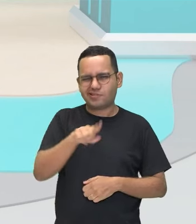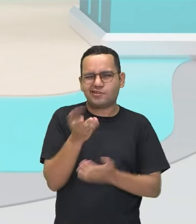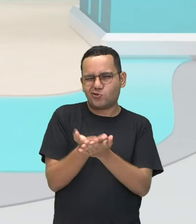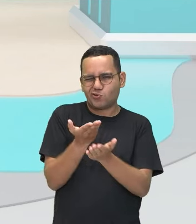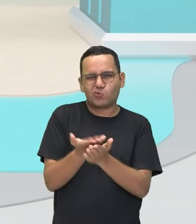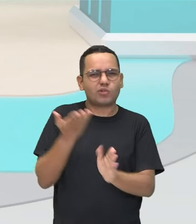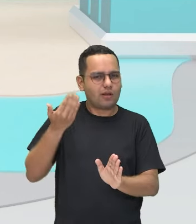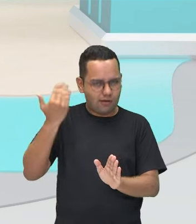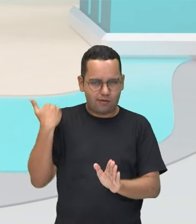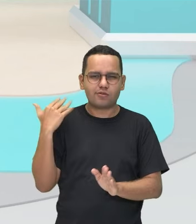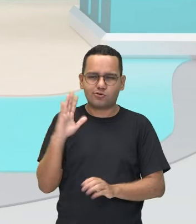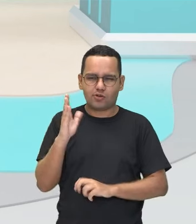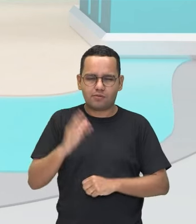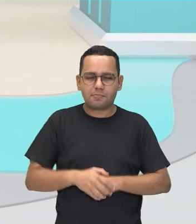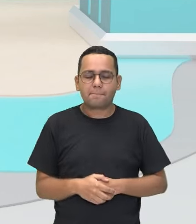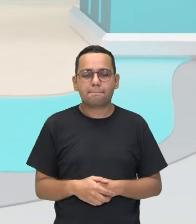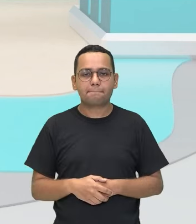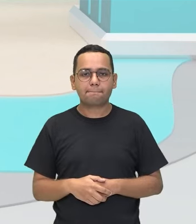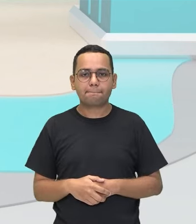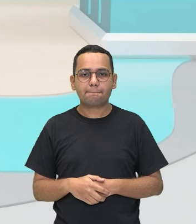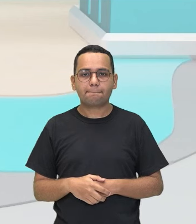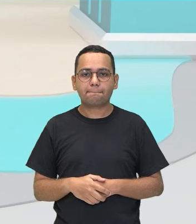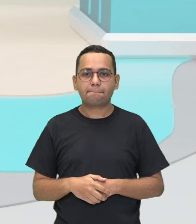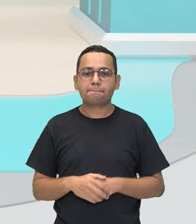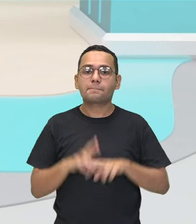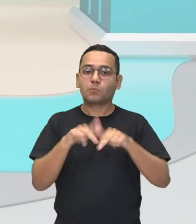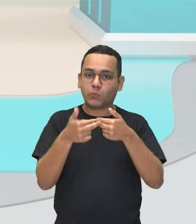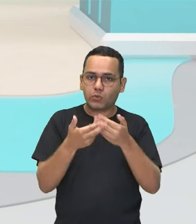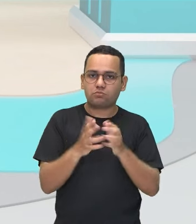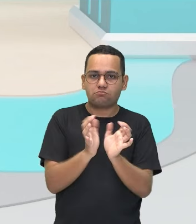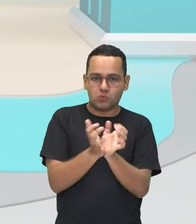na série anterior. Então, a classe do substantivo